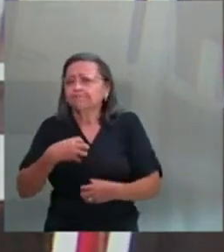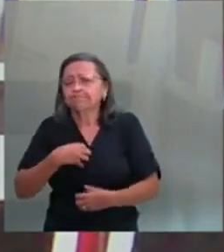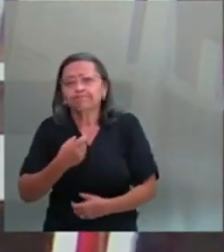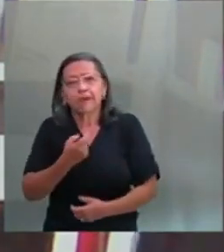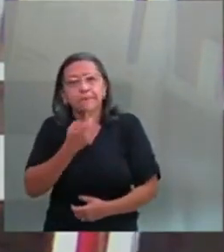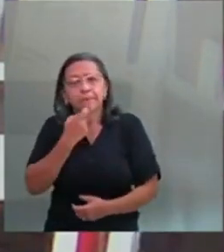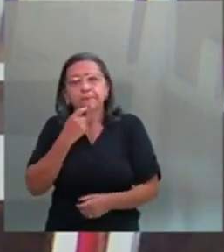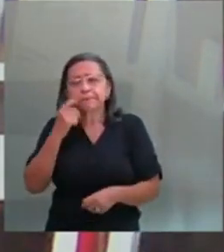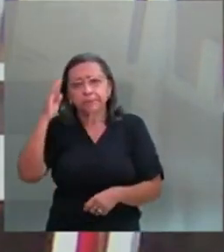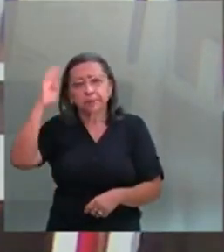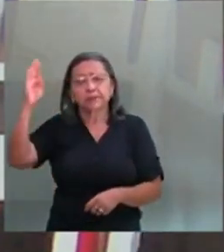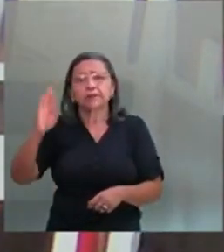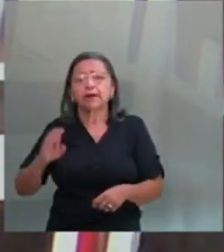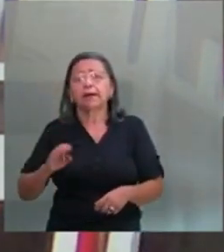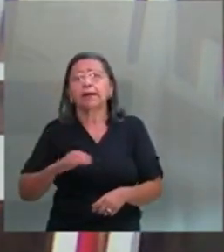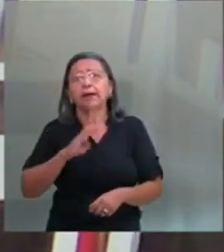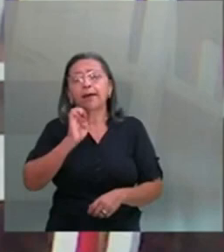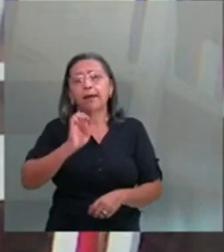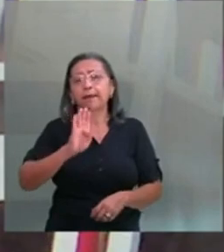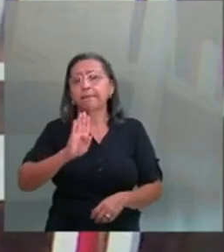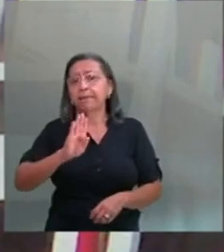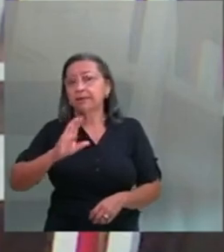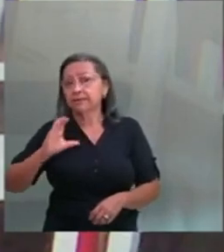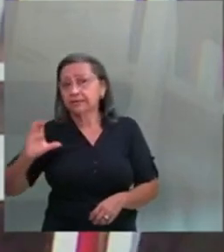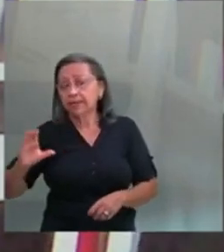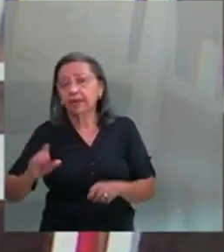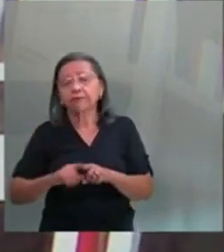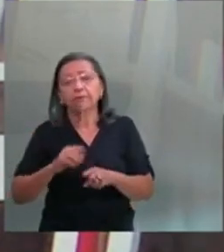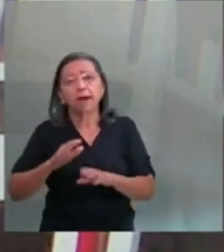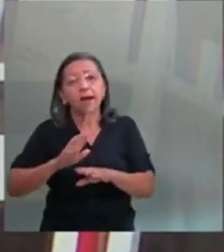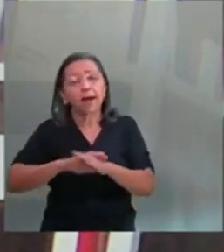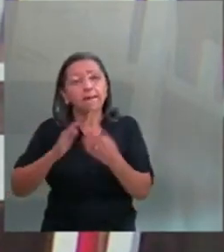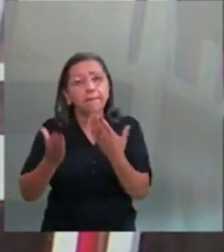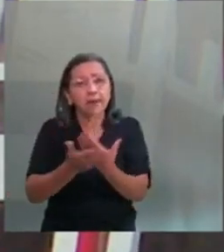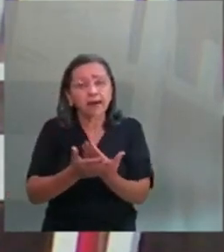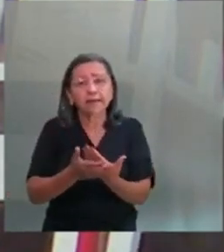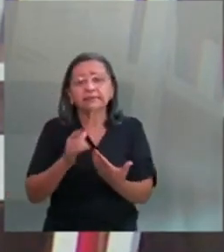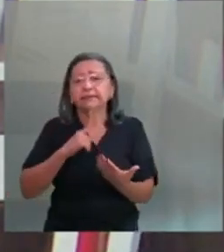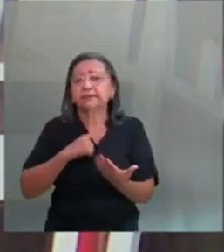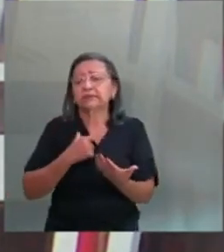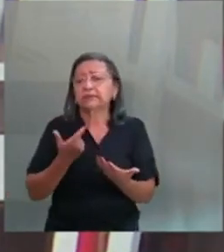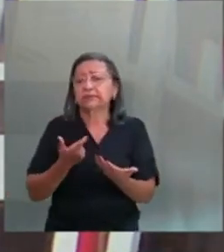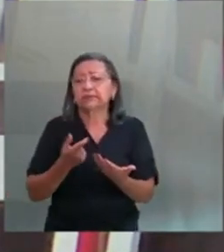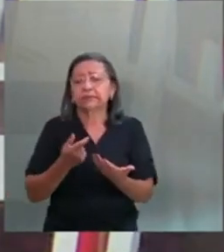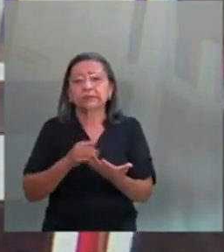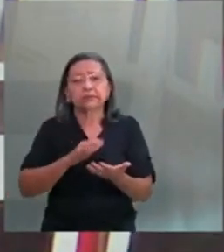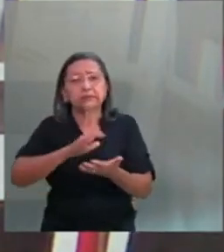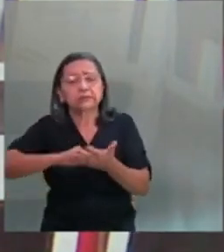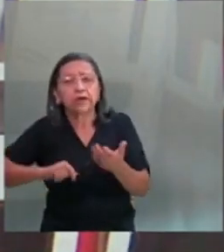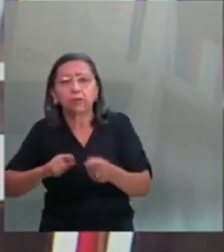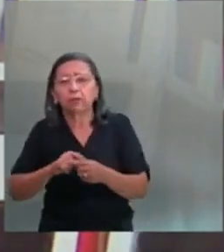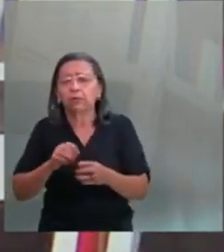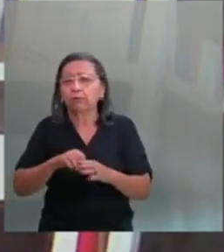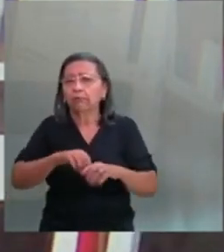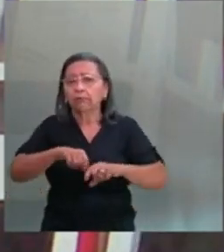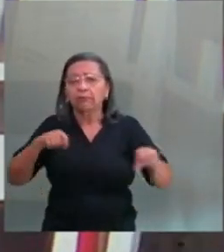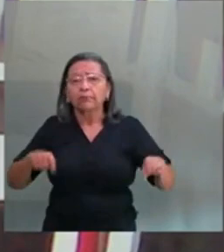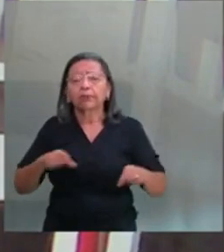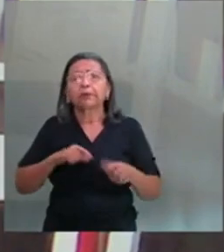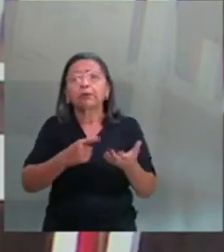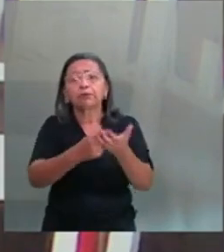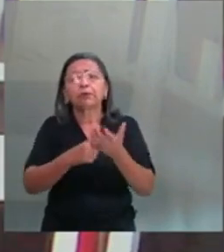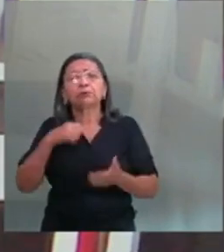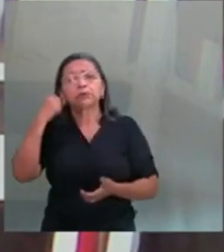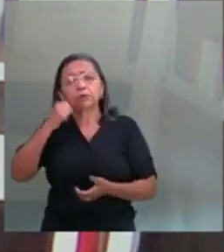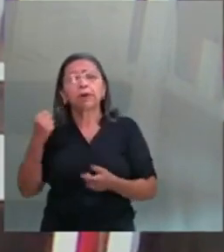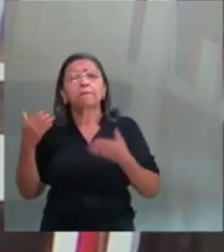especialmente a Empresa Brasil de Comunicação, que vive uma ameaça de extinção ou de desestatização. Gostaria de convidar os senadores também a participarem